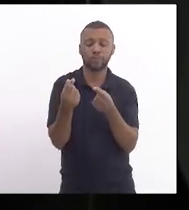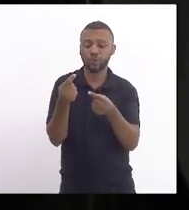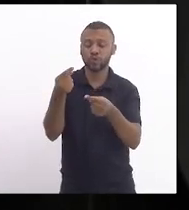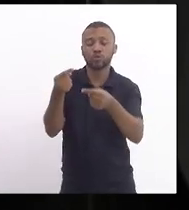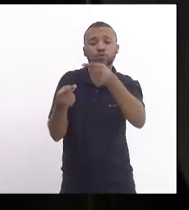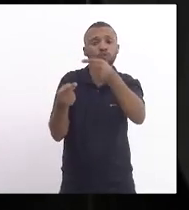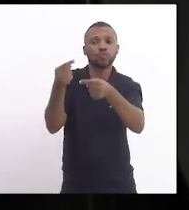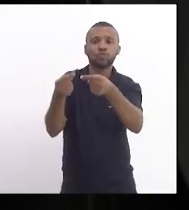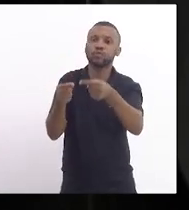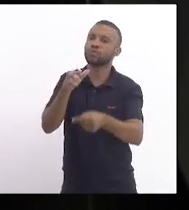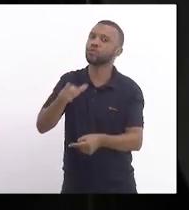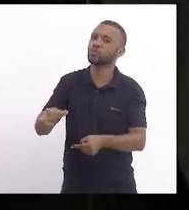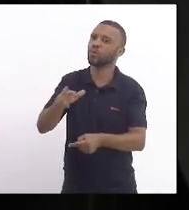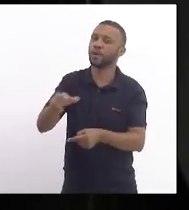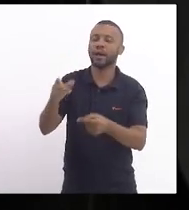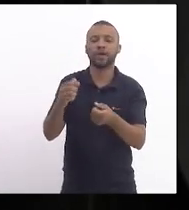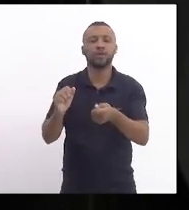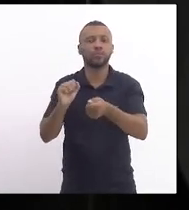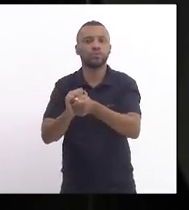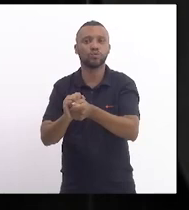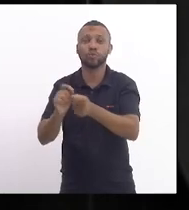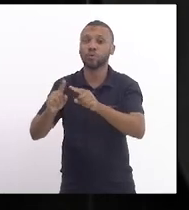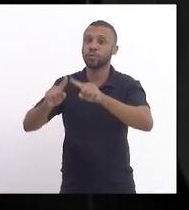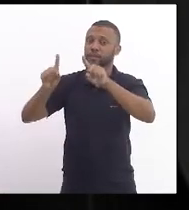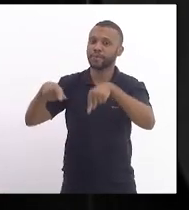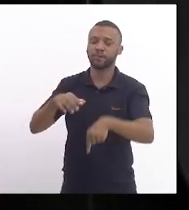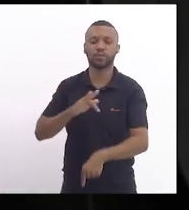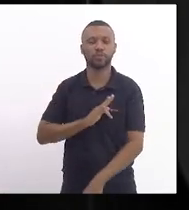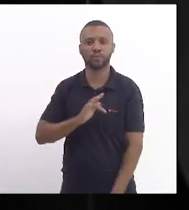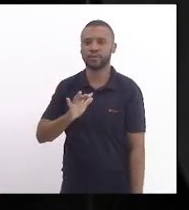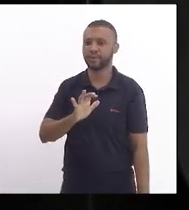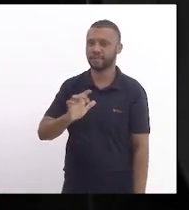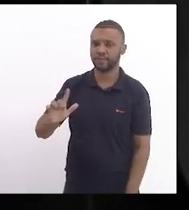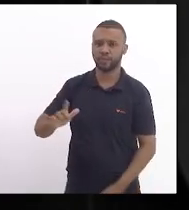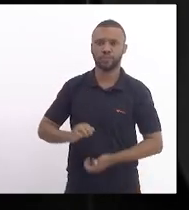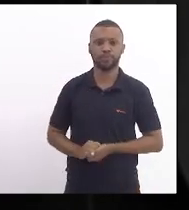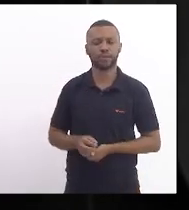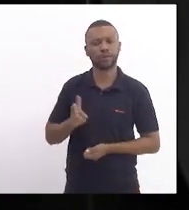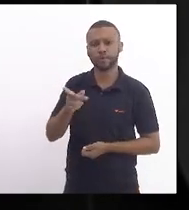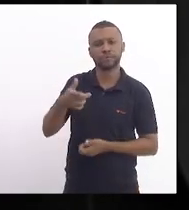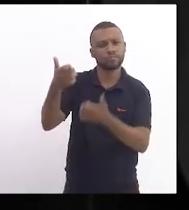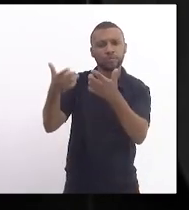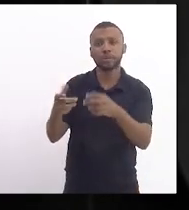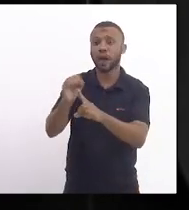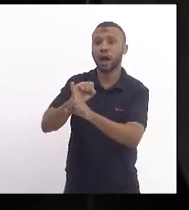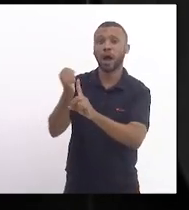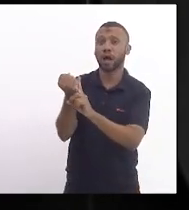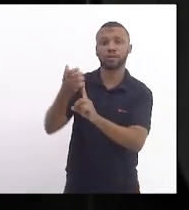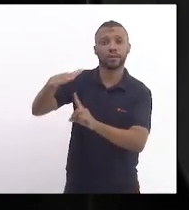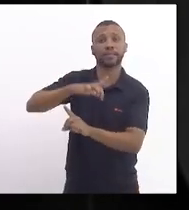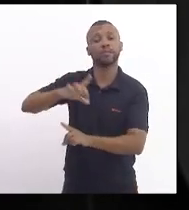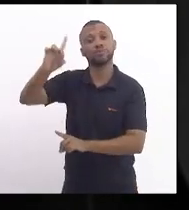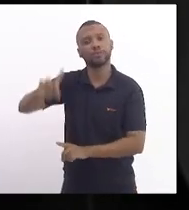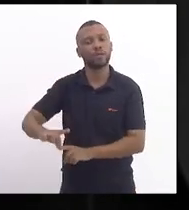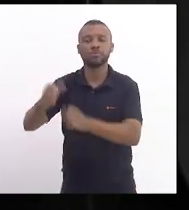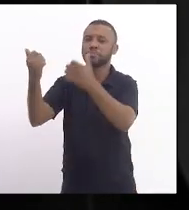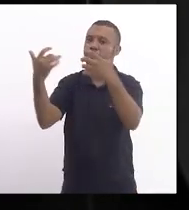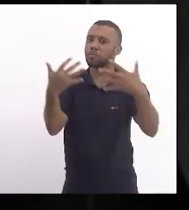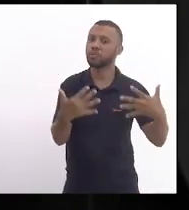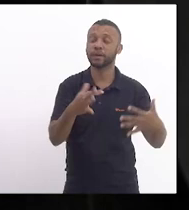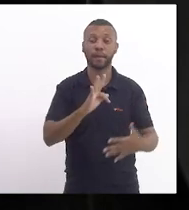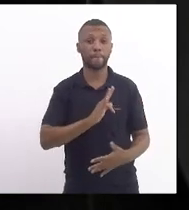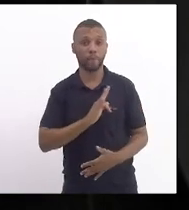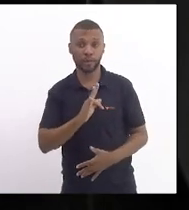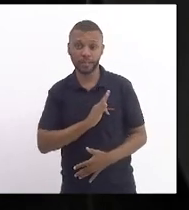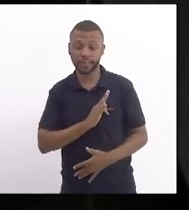discutido com os servidores policiais eu sempre digo que a sociedade tem o direito de dizer que